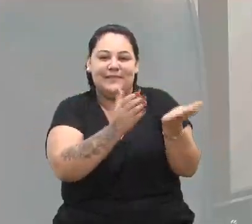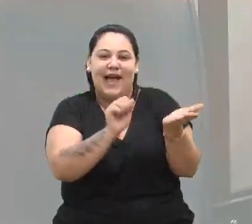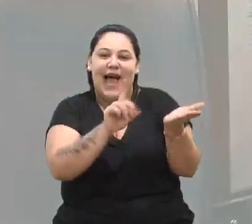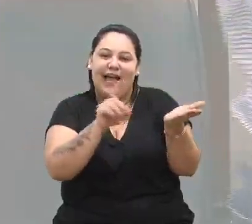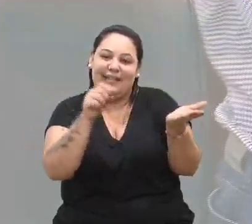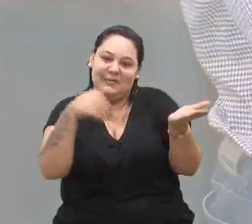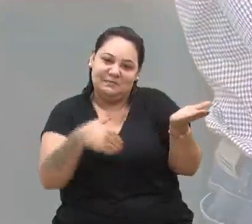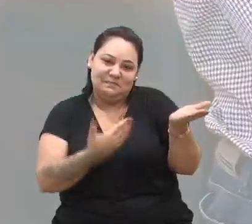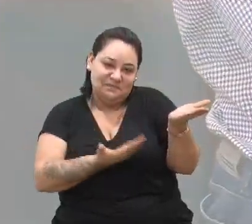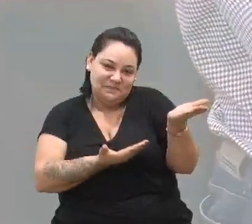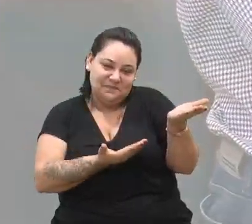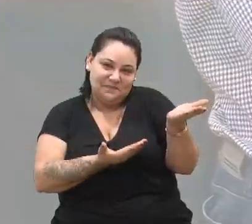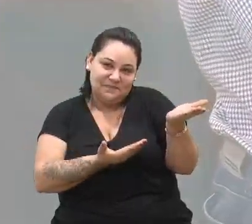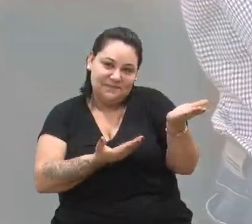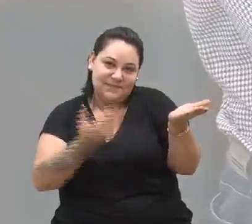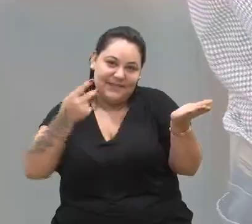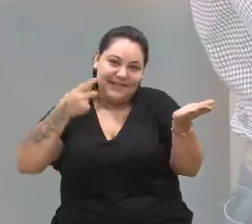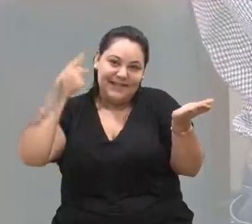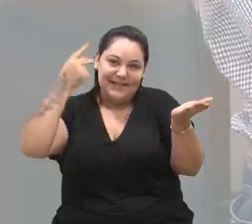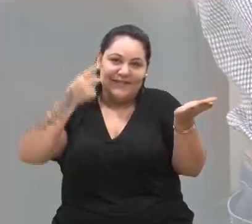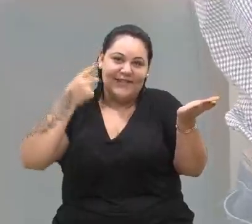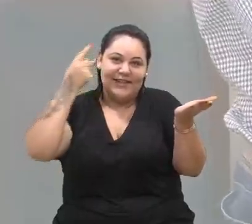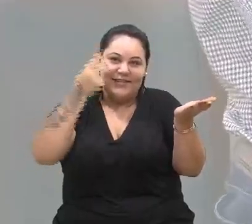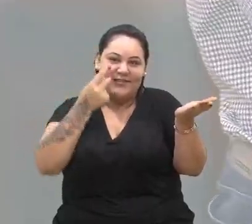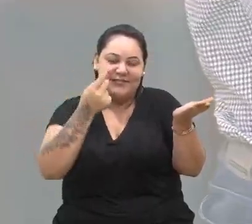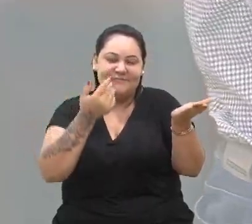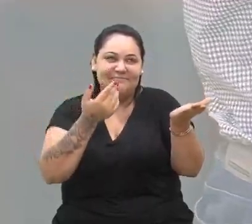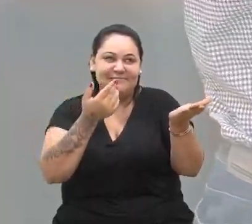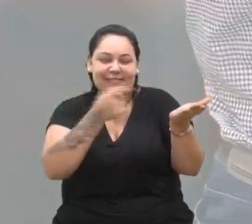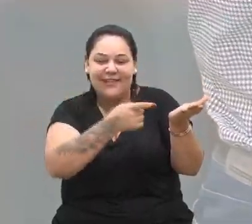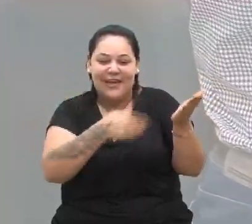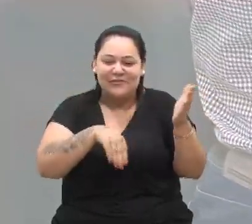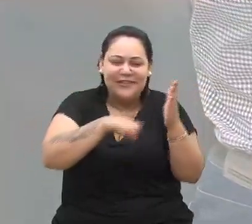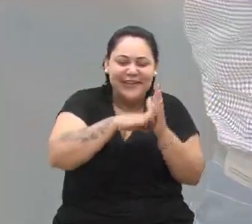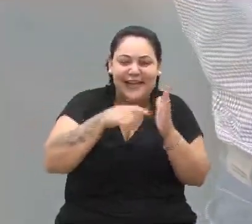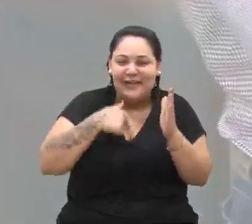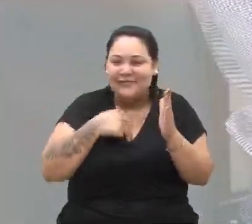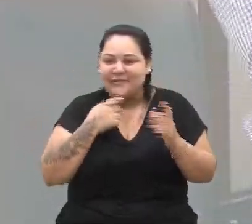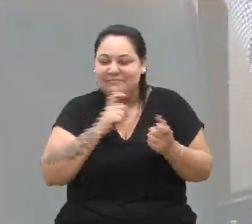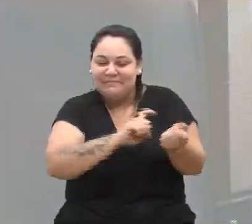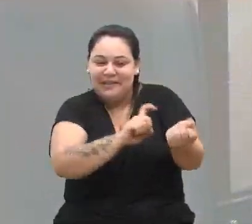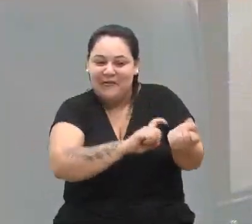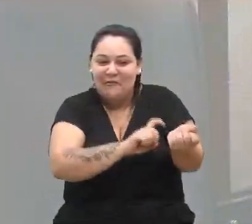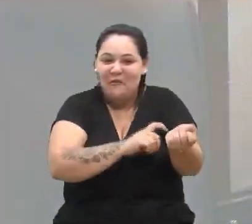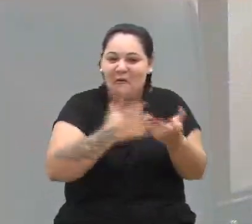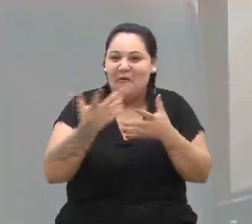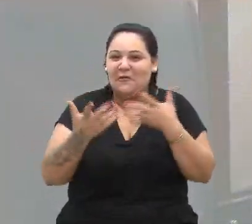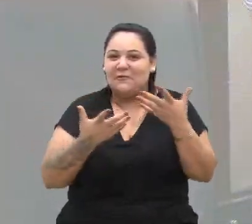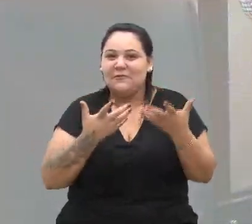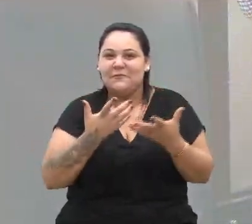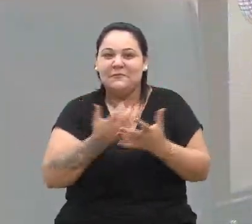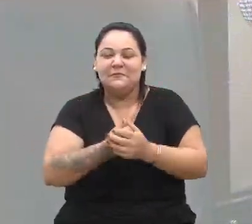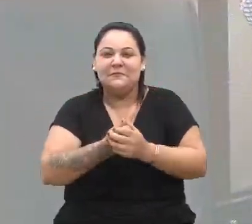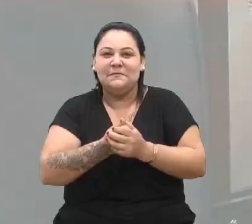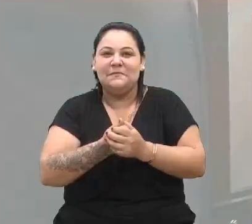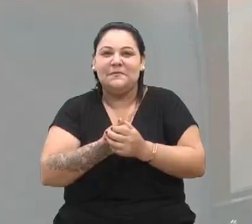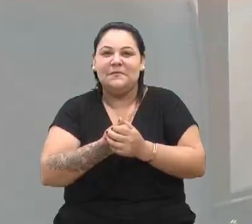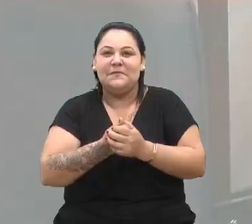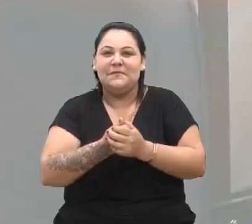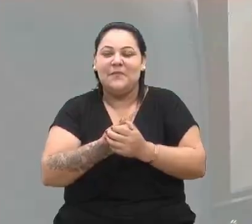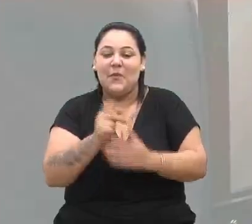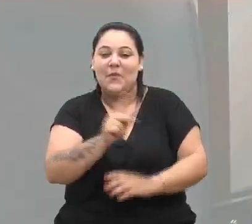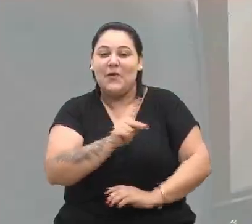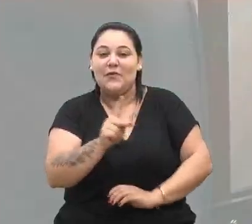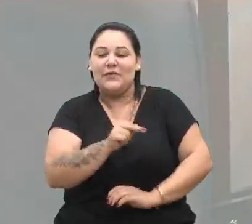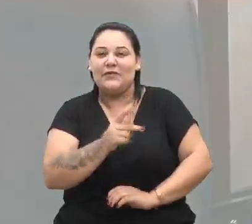Vereador que estava ali, eu chegando meio cru, vereador Amanisol, que depois se tornou prefeito, o desastre da nossa cidade,